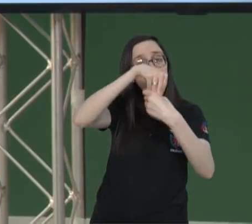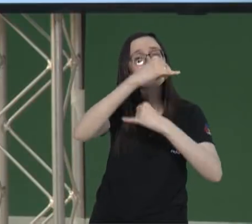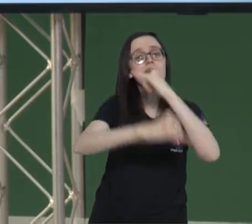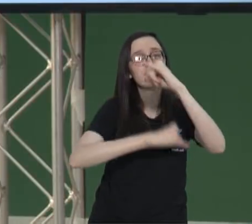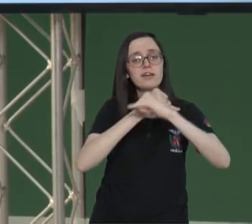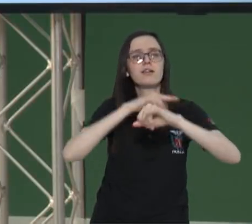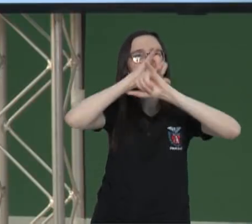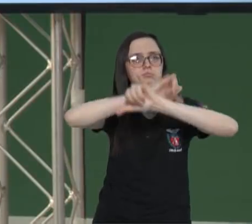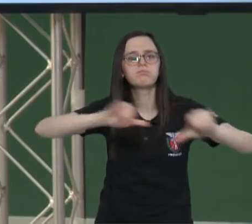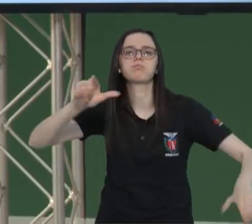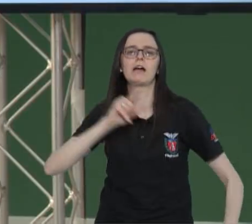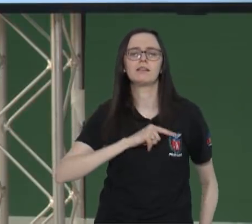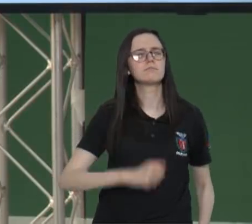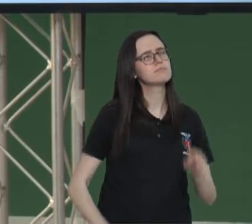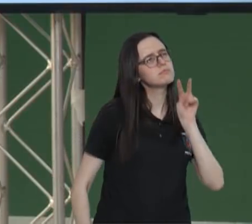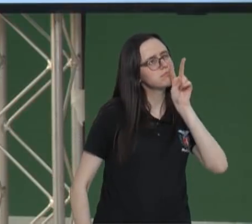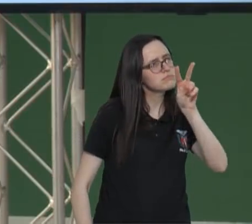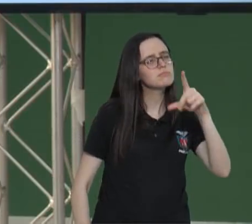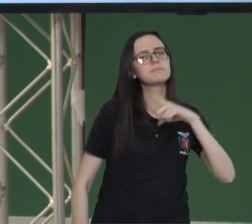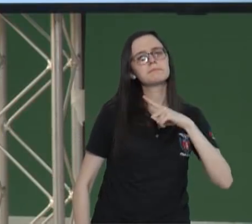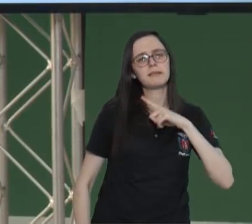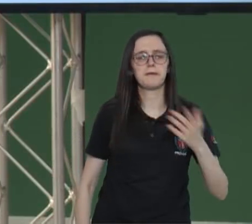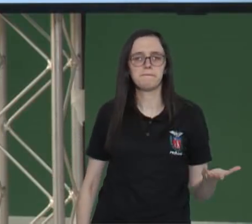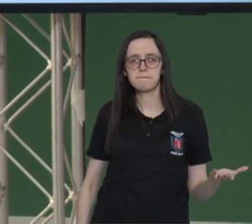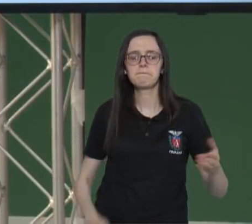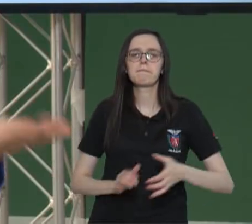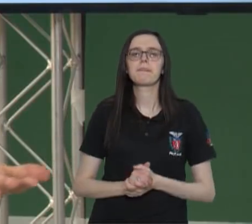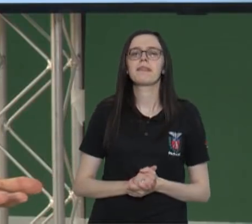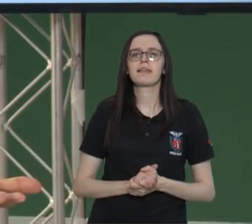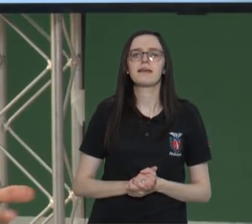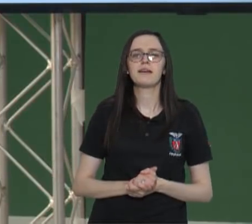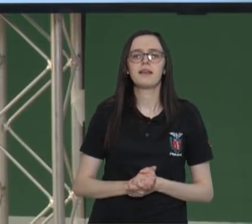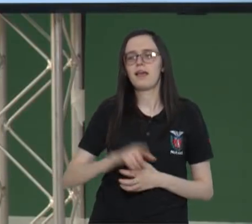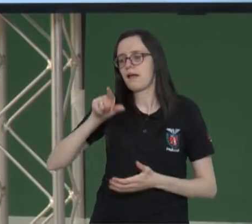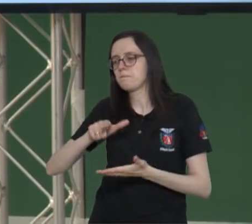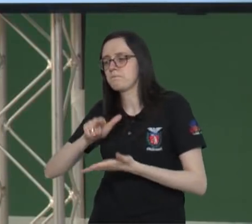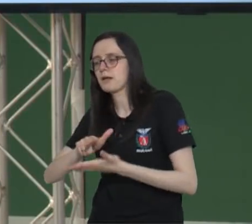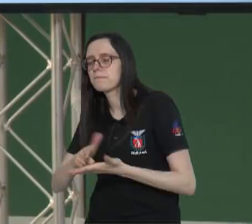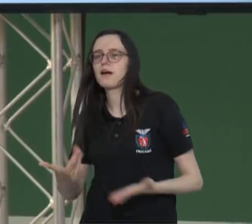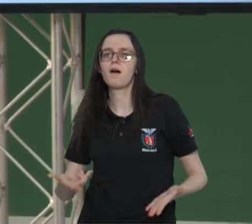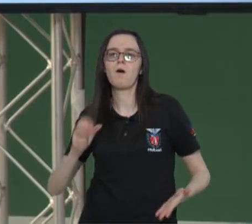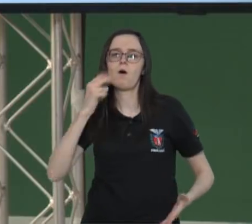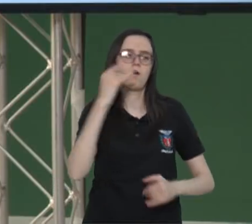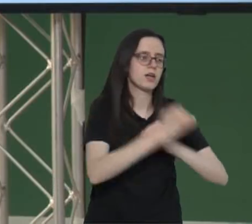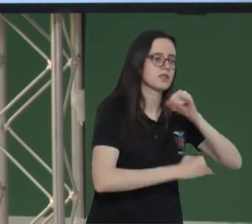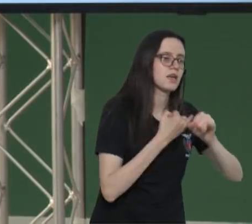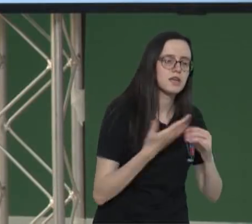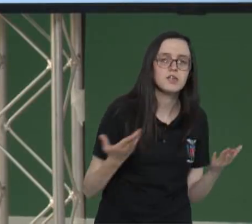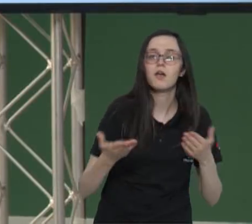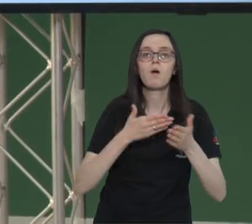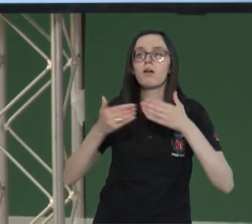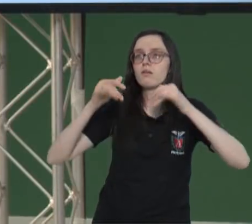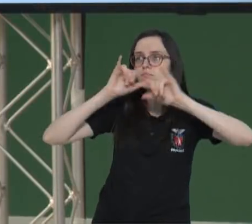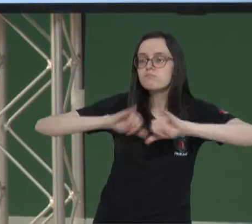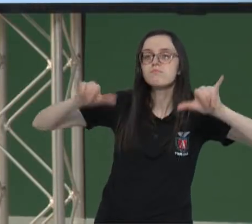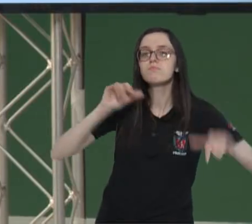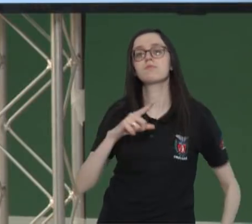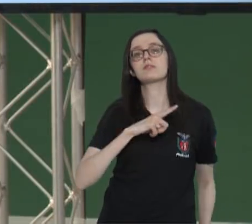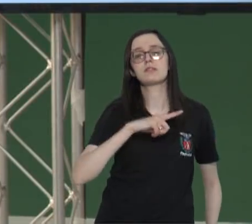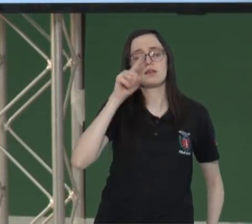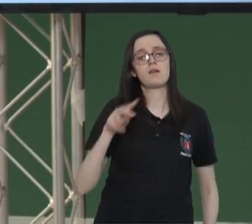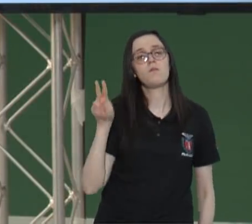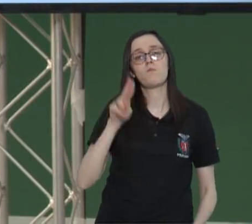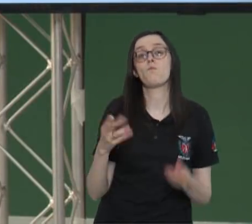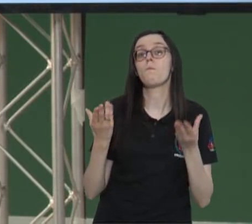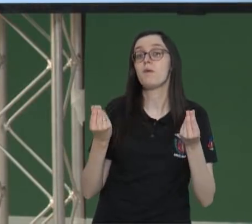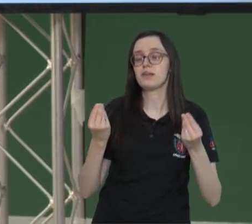divulgação online, então existem classificados online, né? Então, seja pelo papel ou seja na internet, os classificados ainda existem, são muito